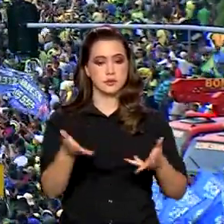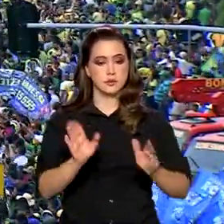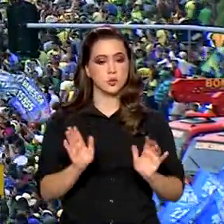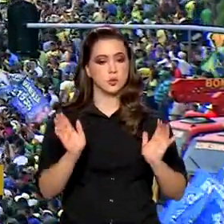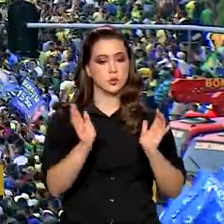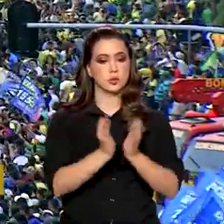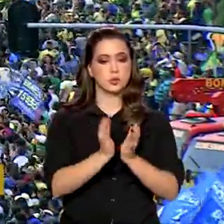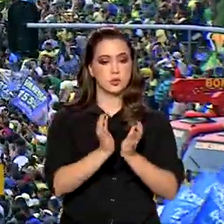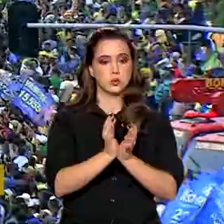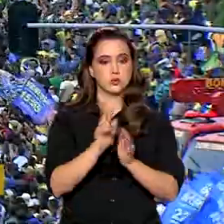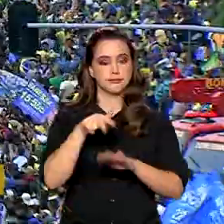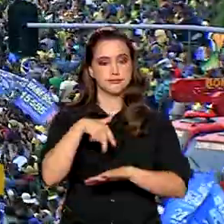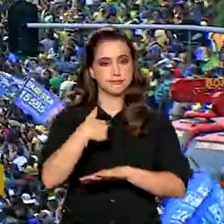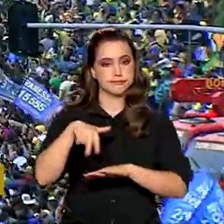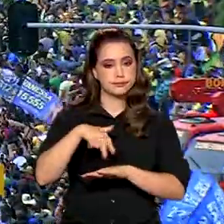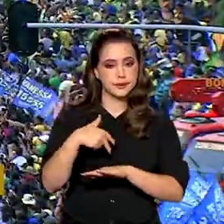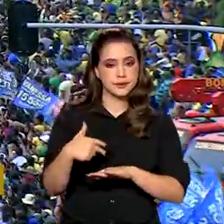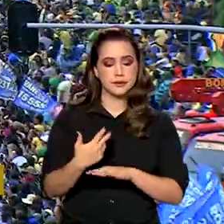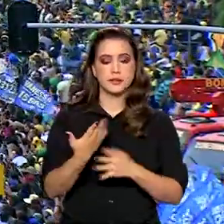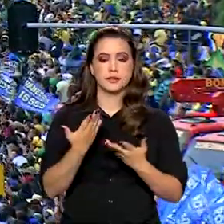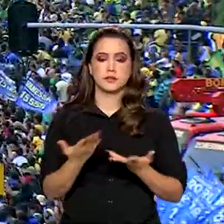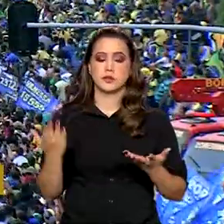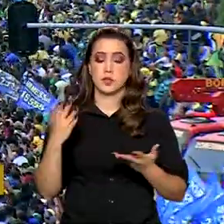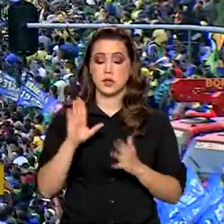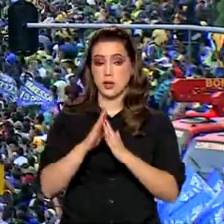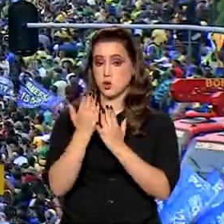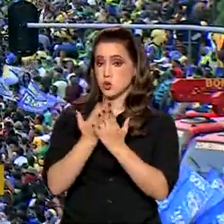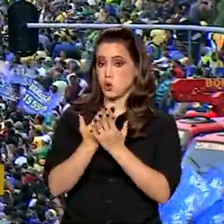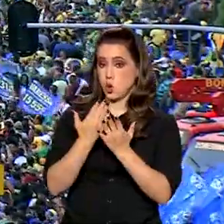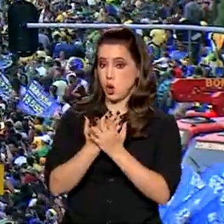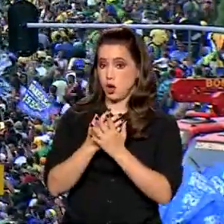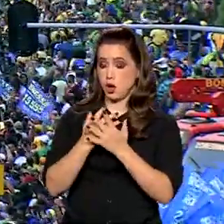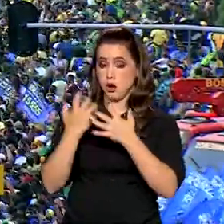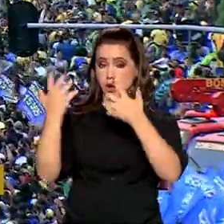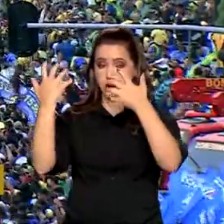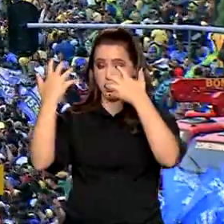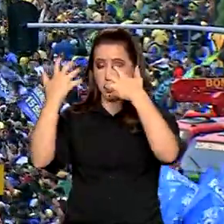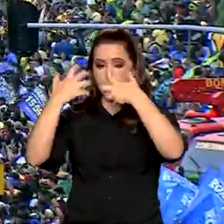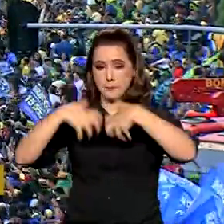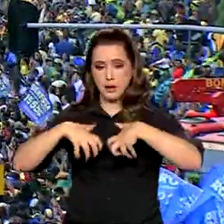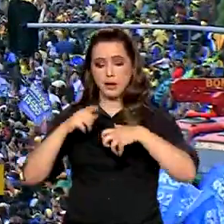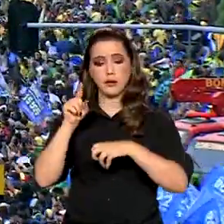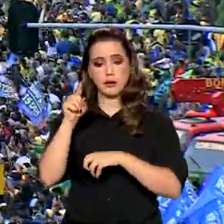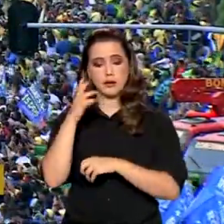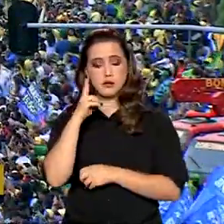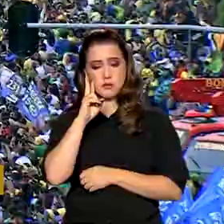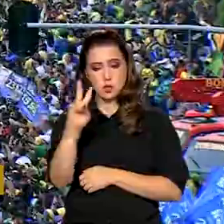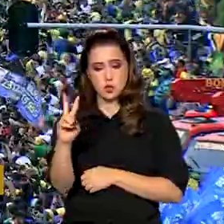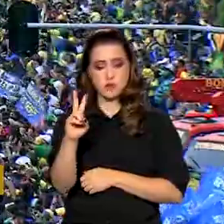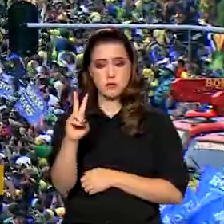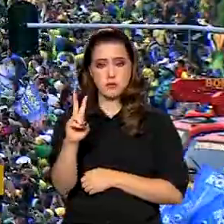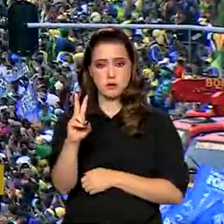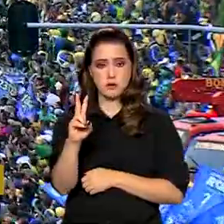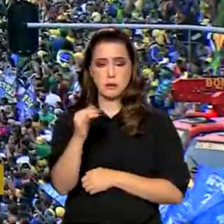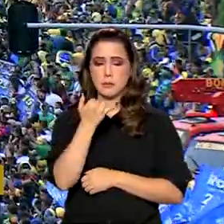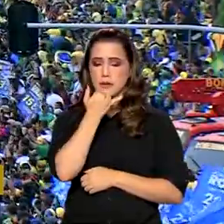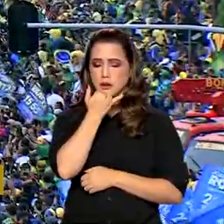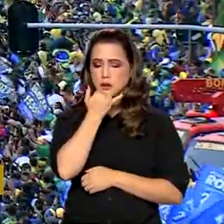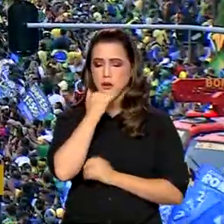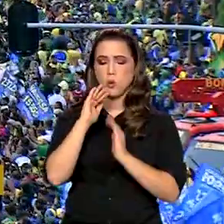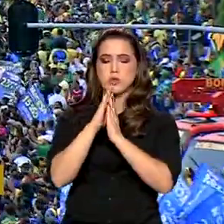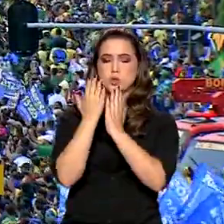corpo coreógrafo da Escola Parque Anísio Teixeira, de Ceilândia, trazendo em sua coreografia